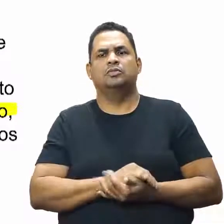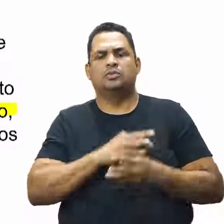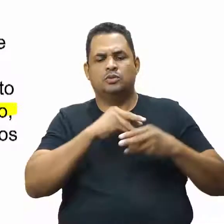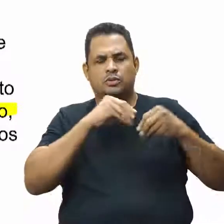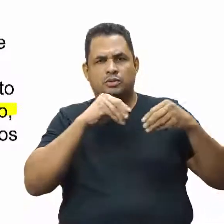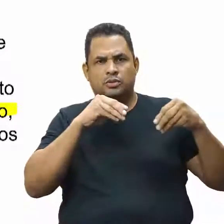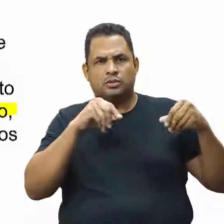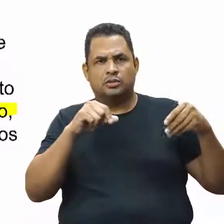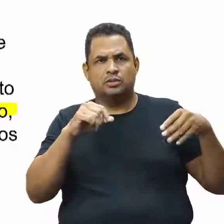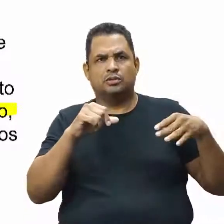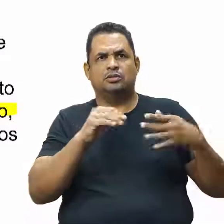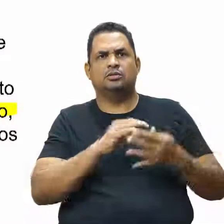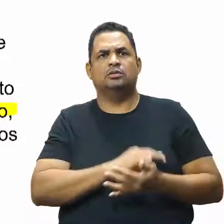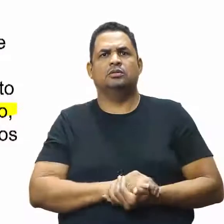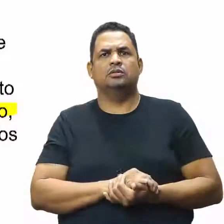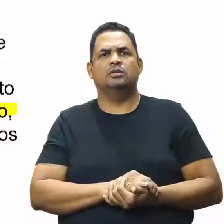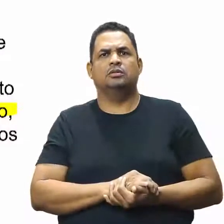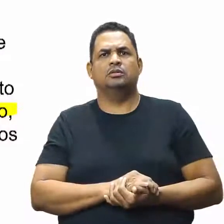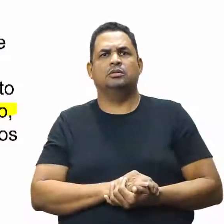sol, a intempérie,